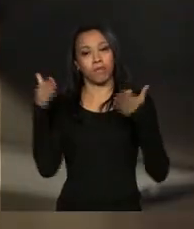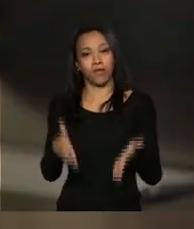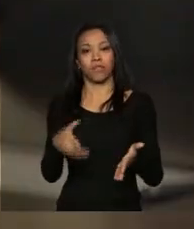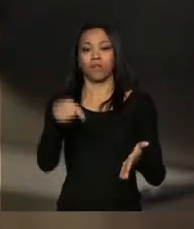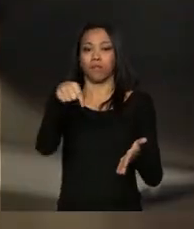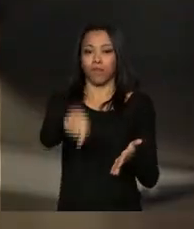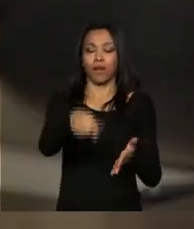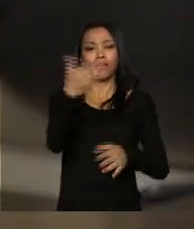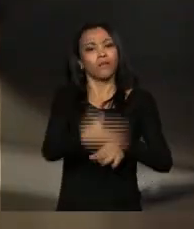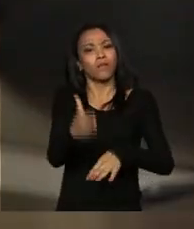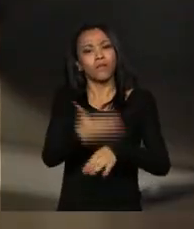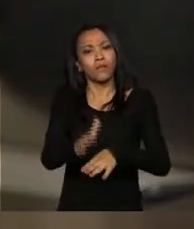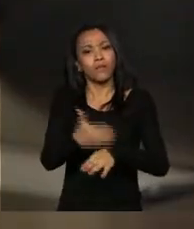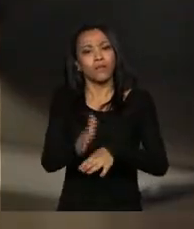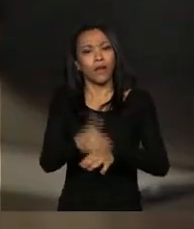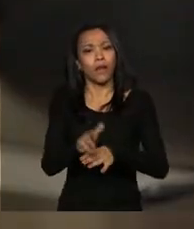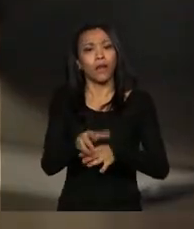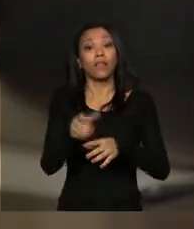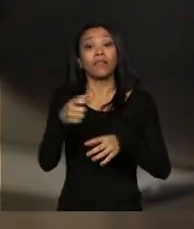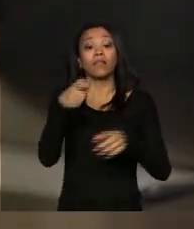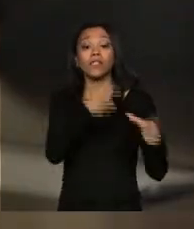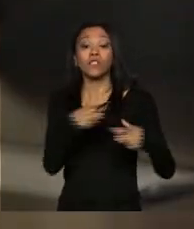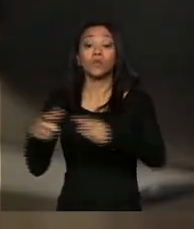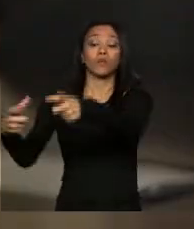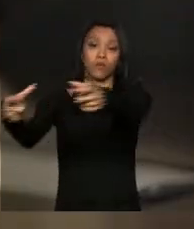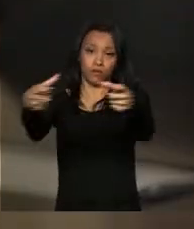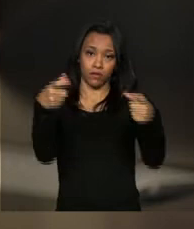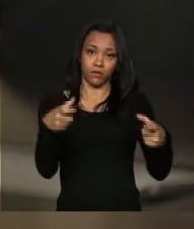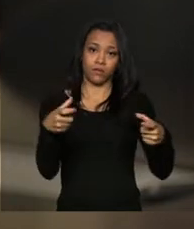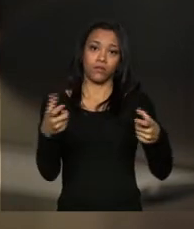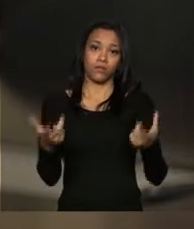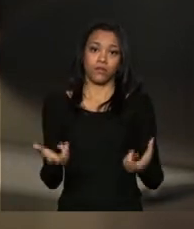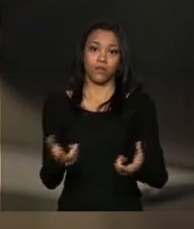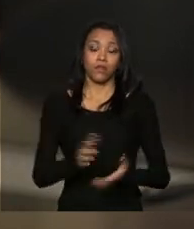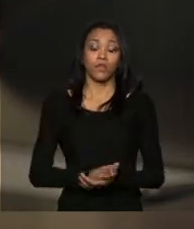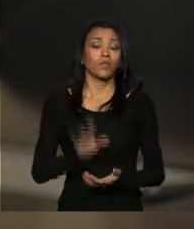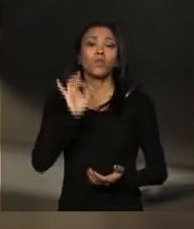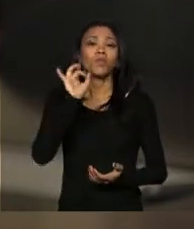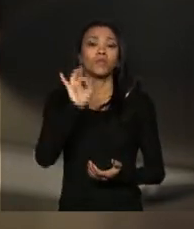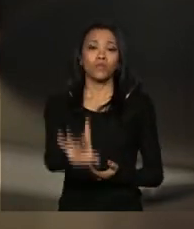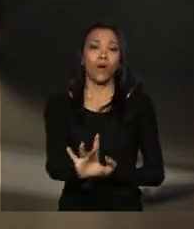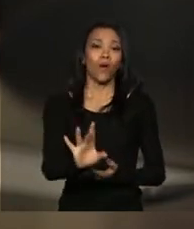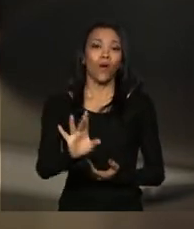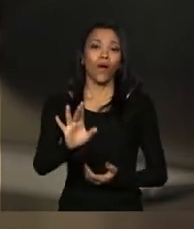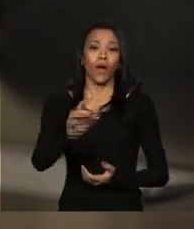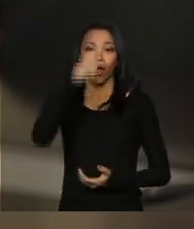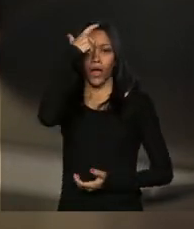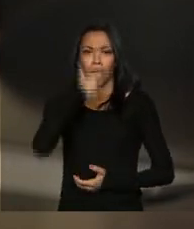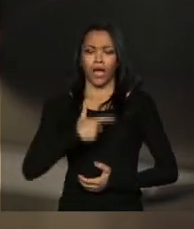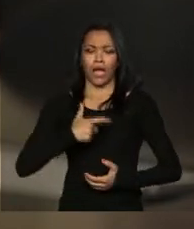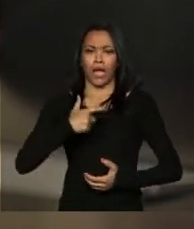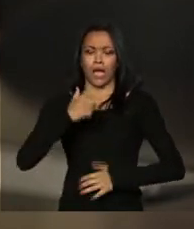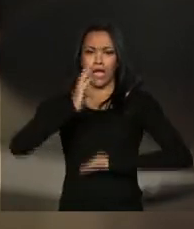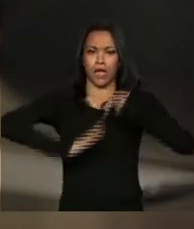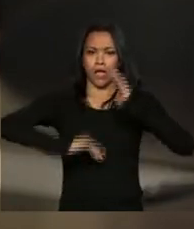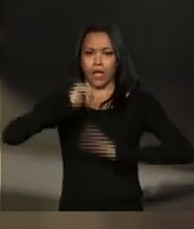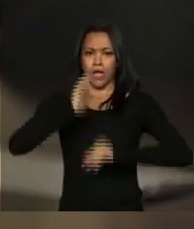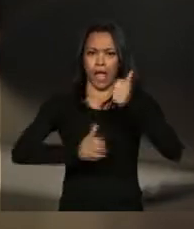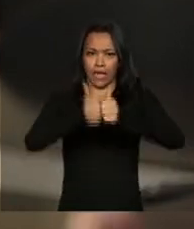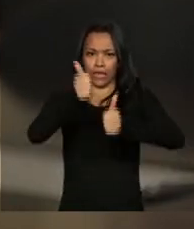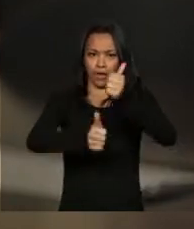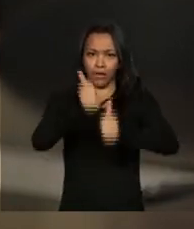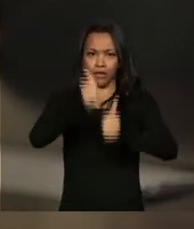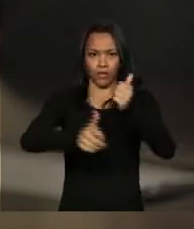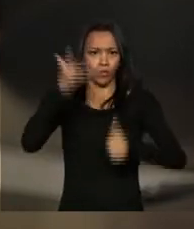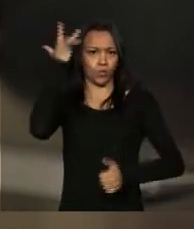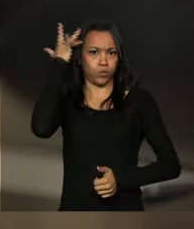física, eles possam ter também na base. Ou seja, não é só atletas de alto rendimento, que é hoje a